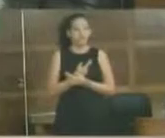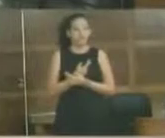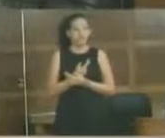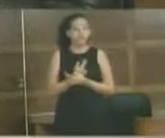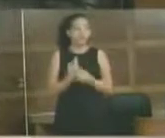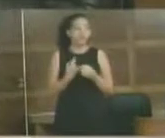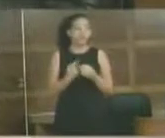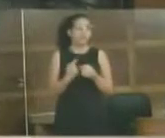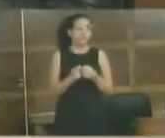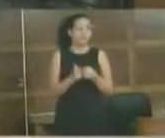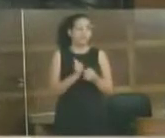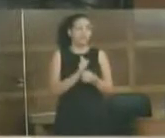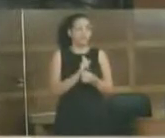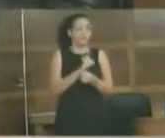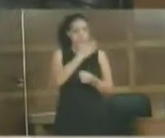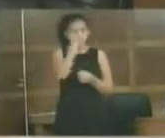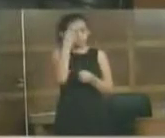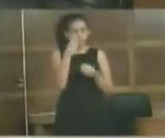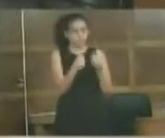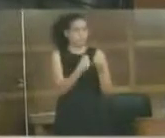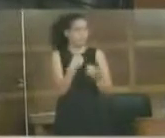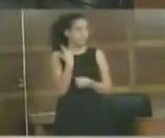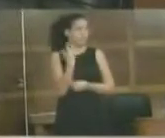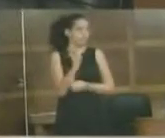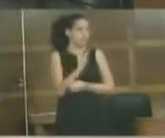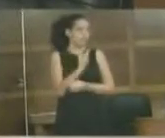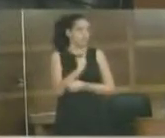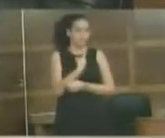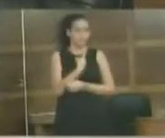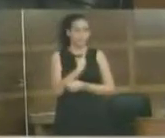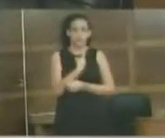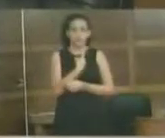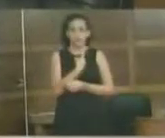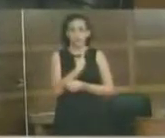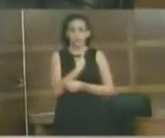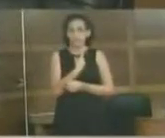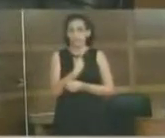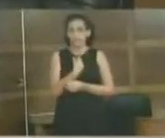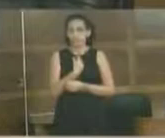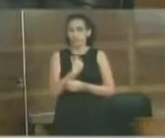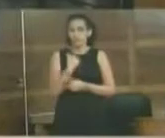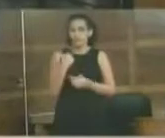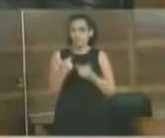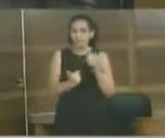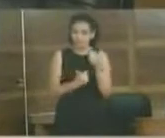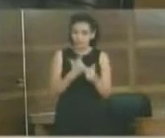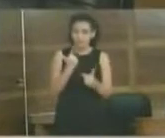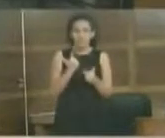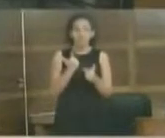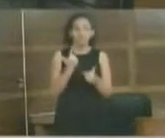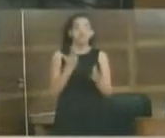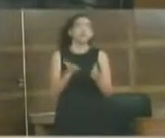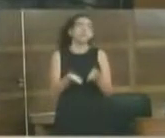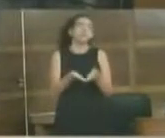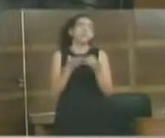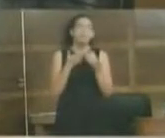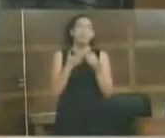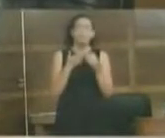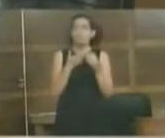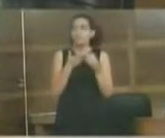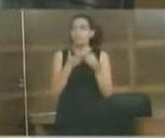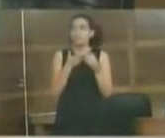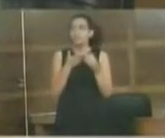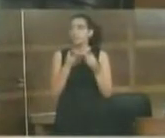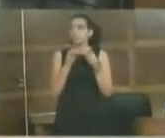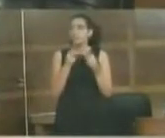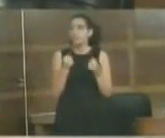ainda existem pessoas como nós, né? Que a gente briga, batalha, pede, e as coisas